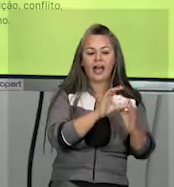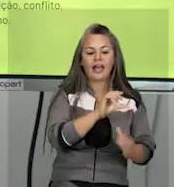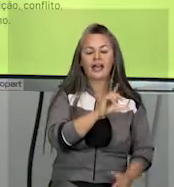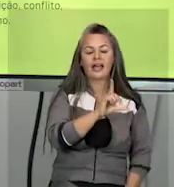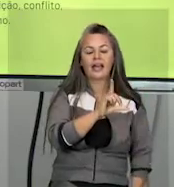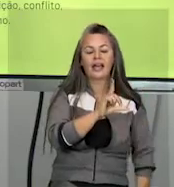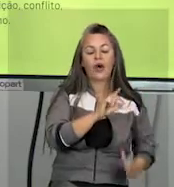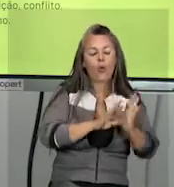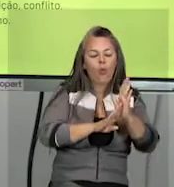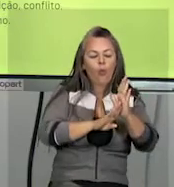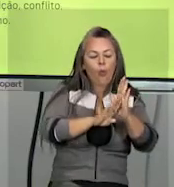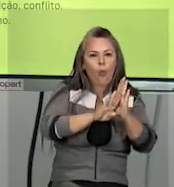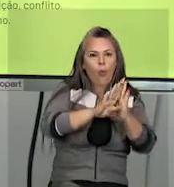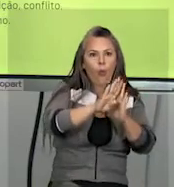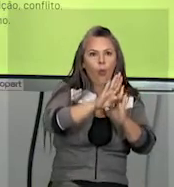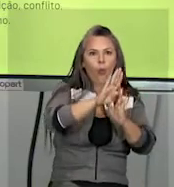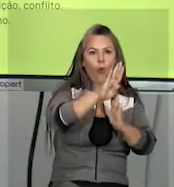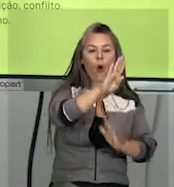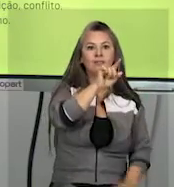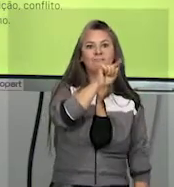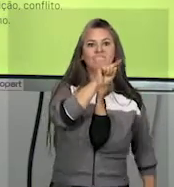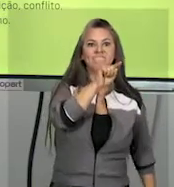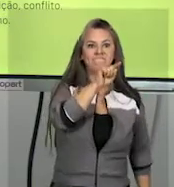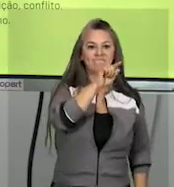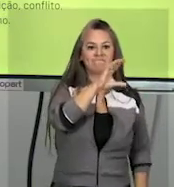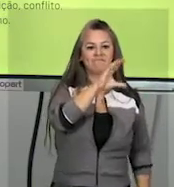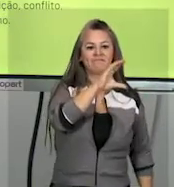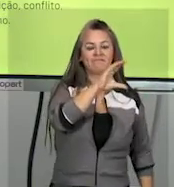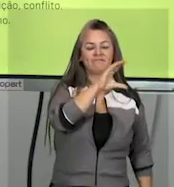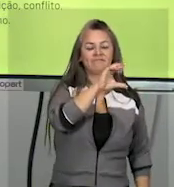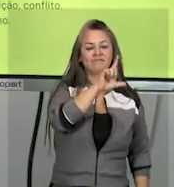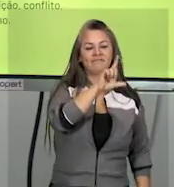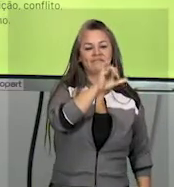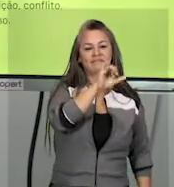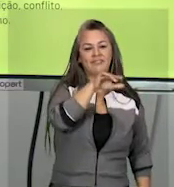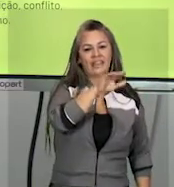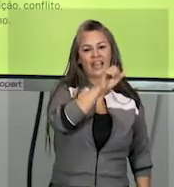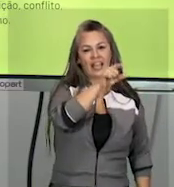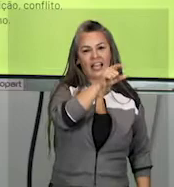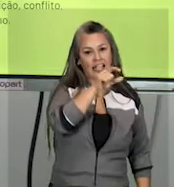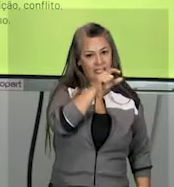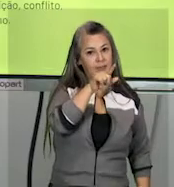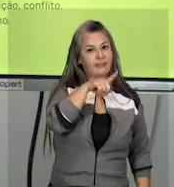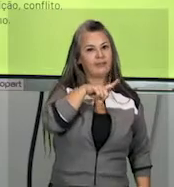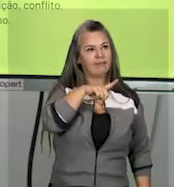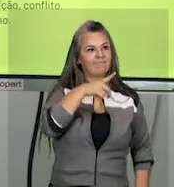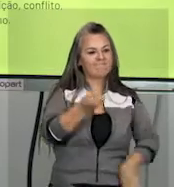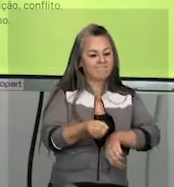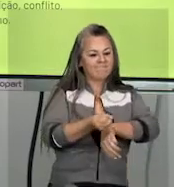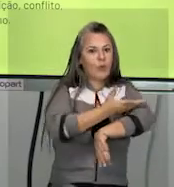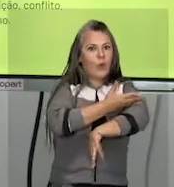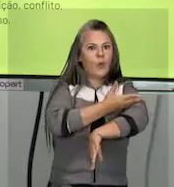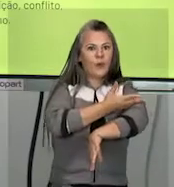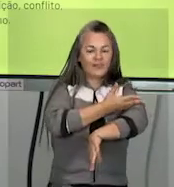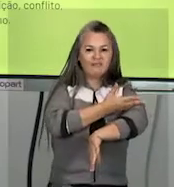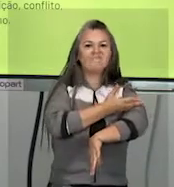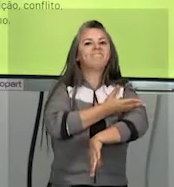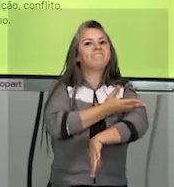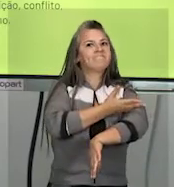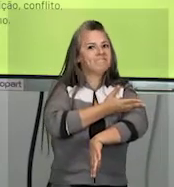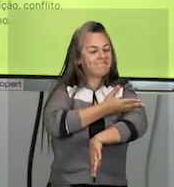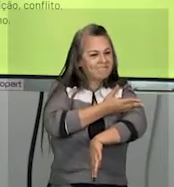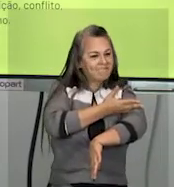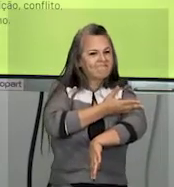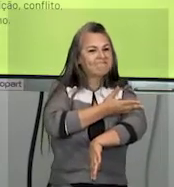ponto de mais emoção dentro daquela cena ou do próprio texto todo, da própria